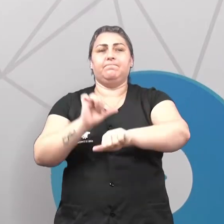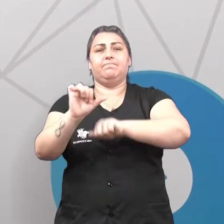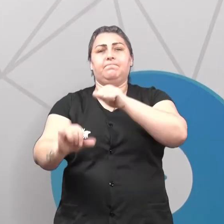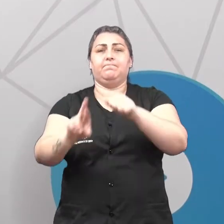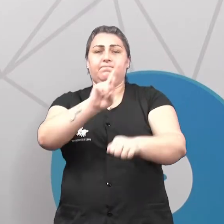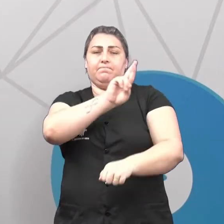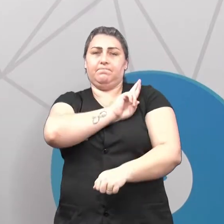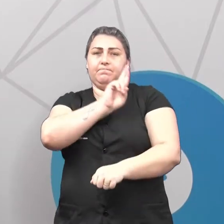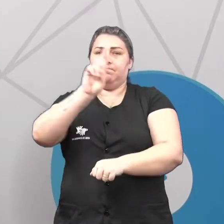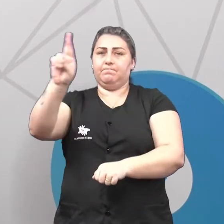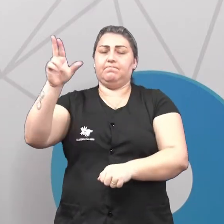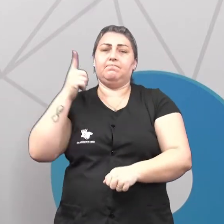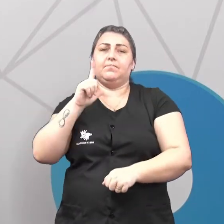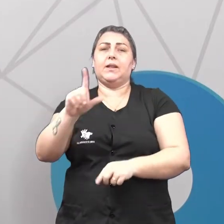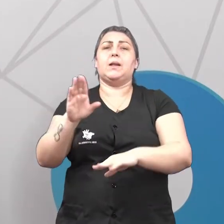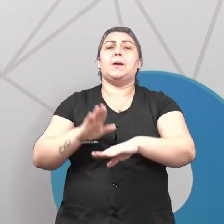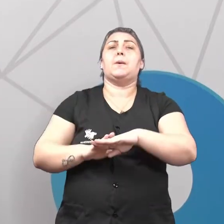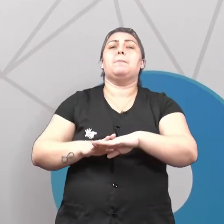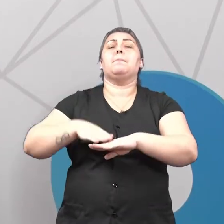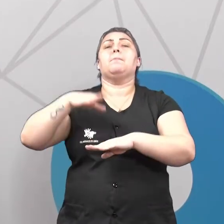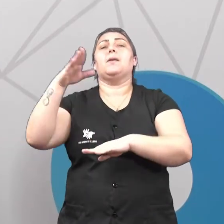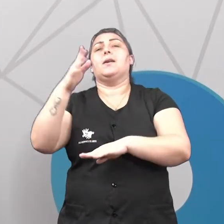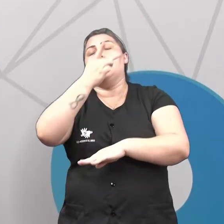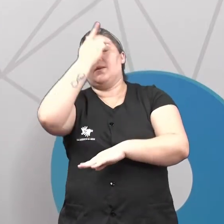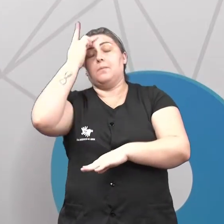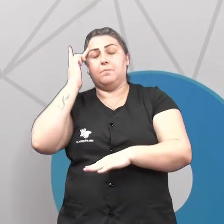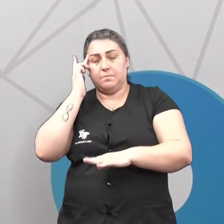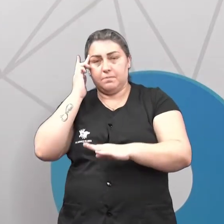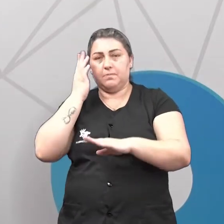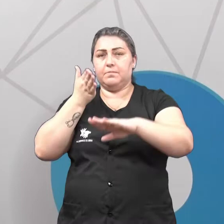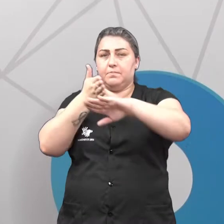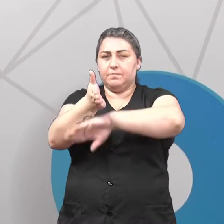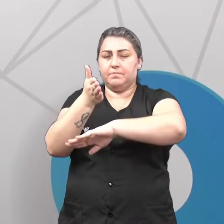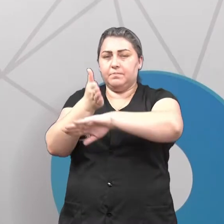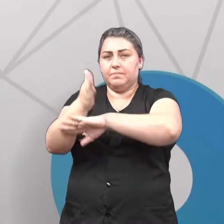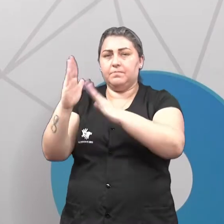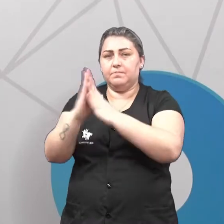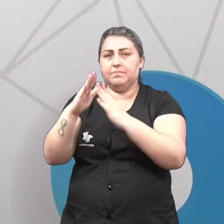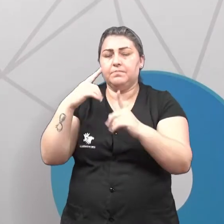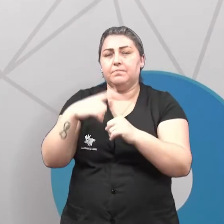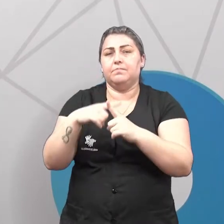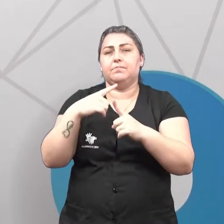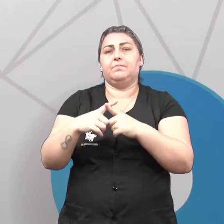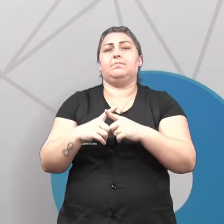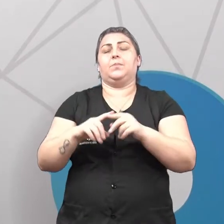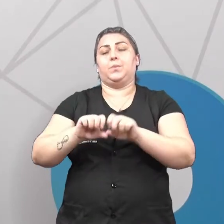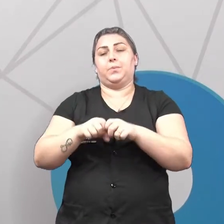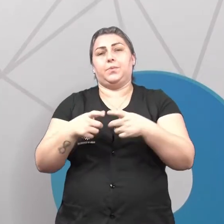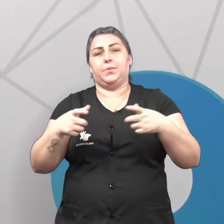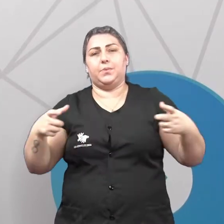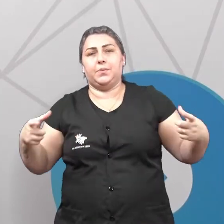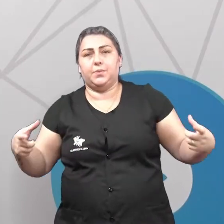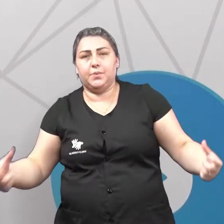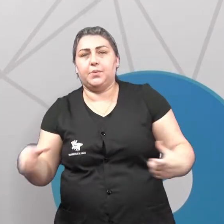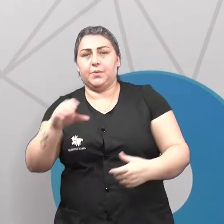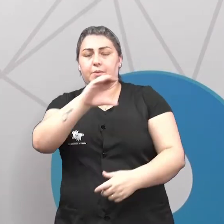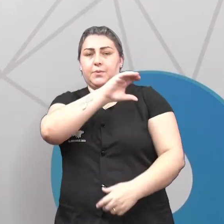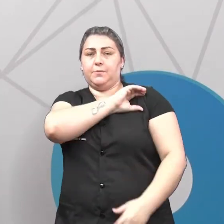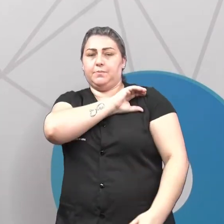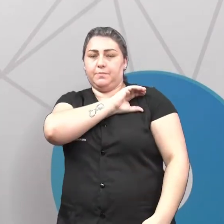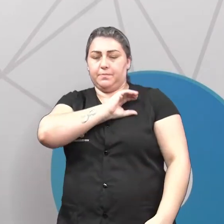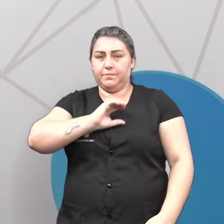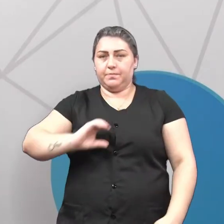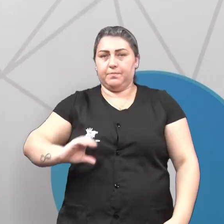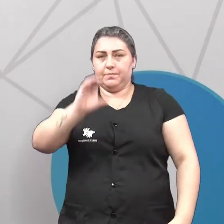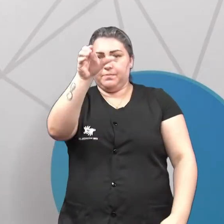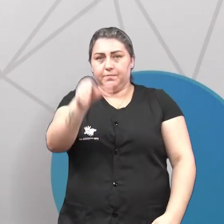eles ganhassem mais o quê? Mais fiéis, tá? Então eles também empreendem a questão da expansão do catolicismo. E